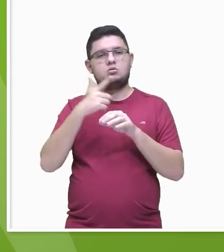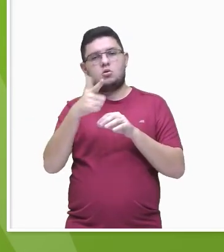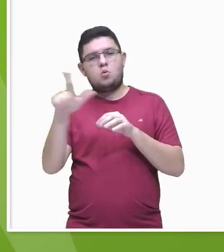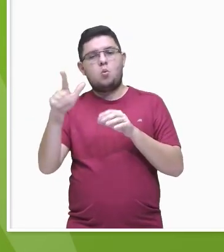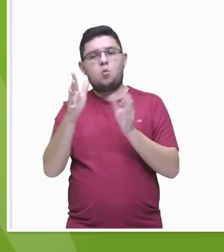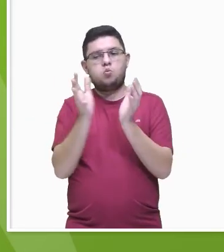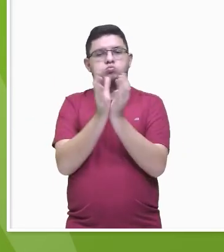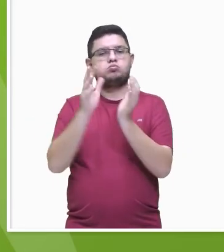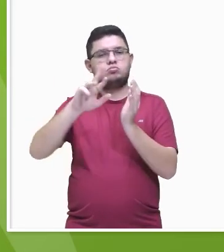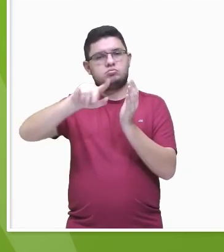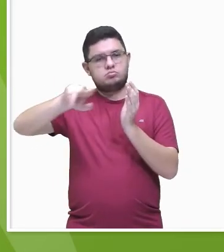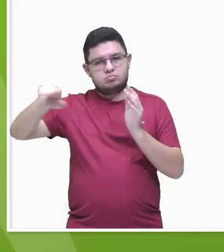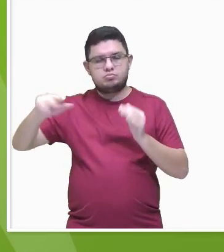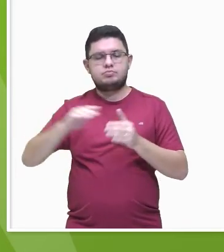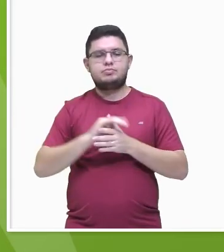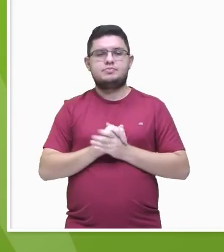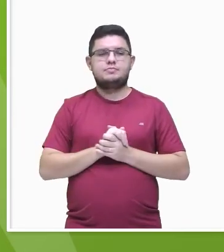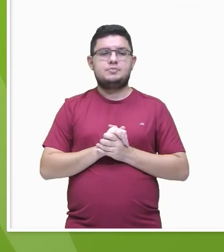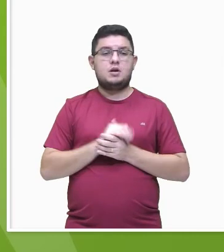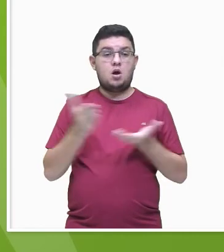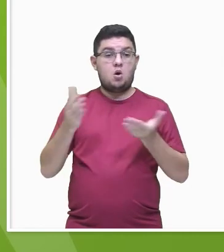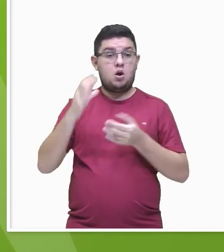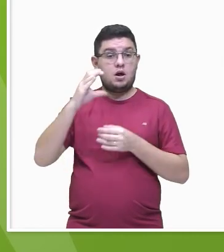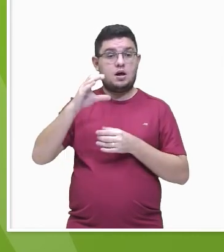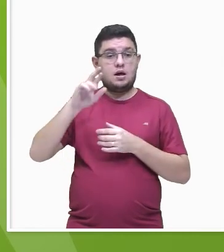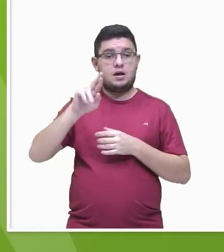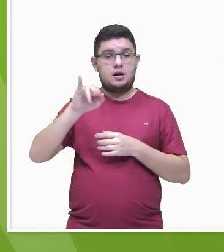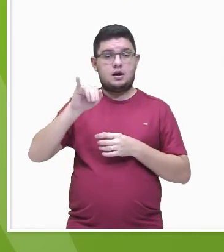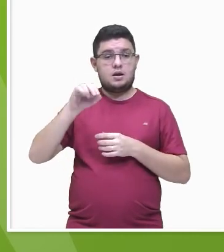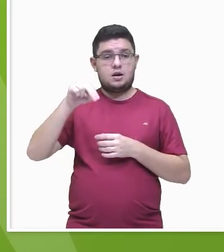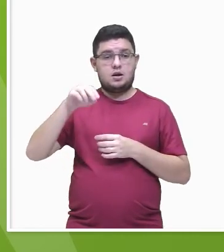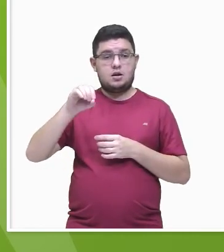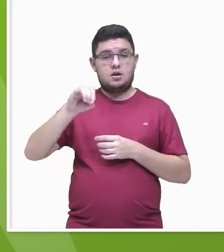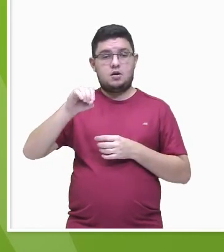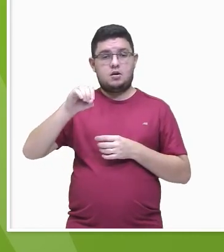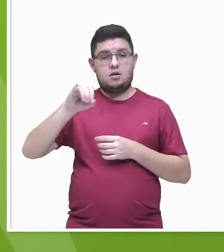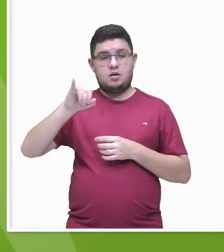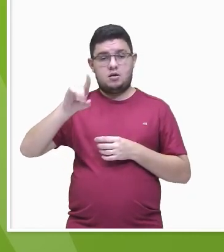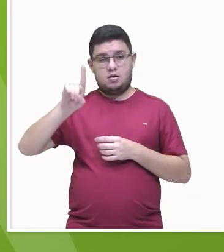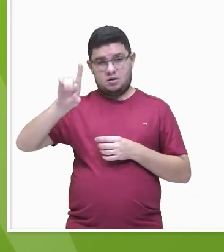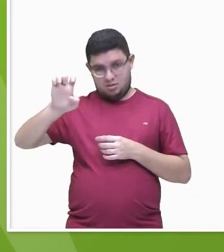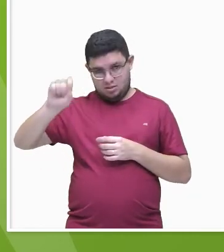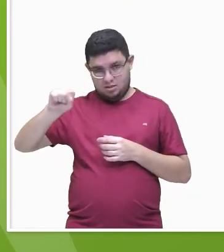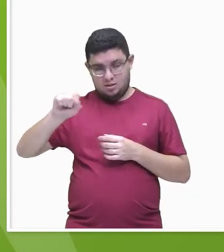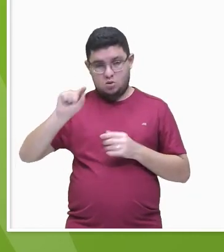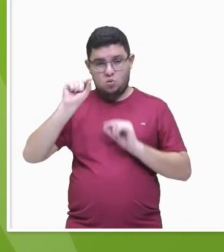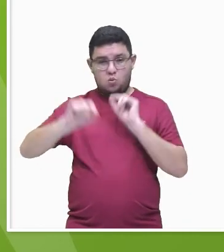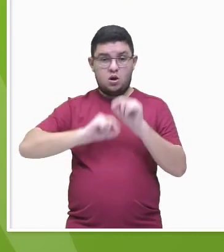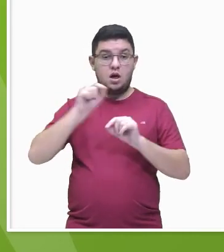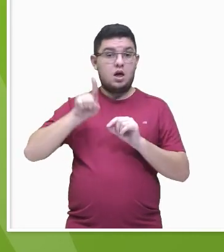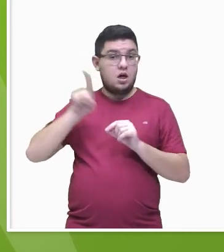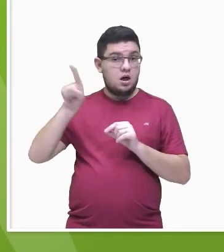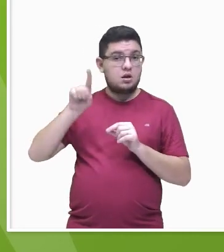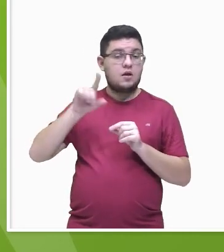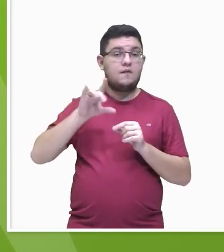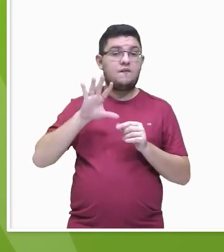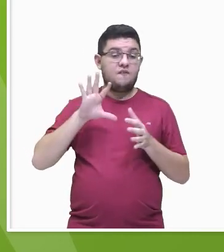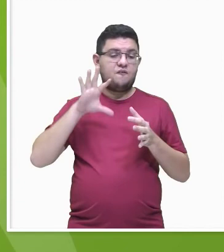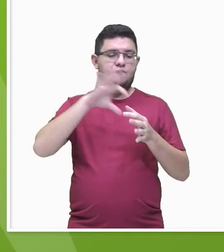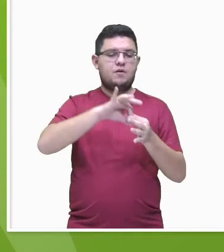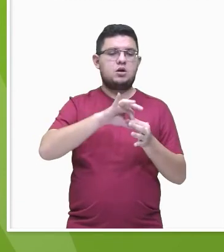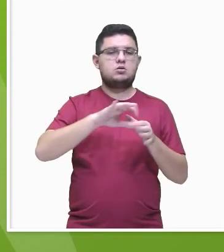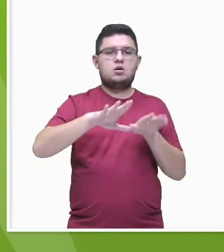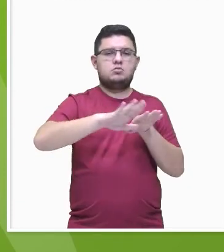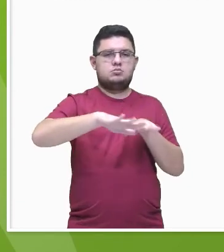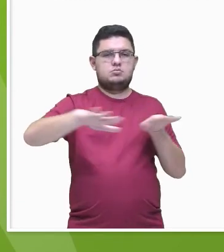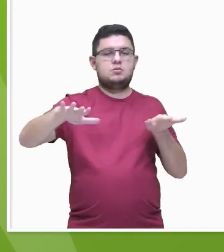Olha aí, os crinoides, eles vivem fixos ao substrato, tá? Então eles não têm vida livre como a